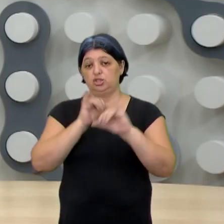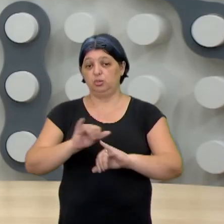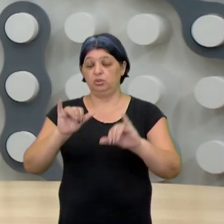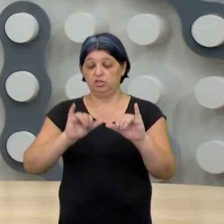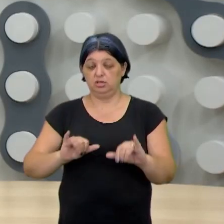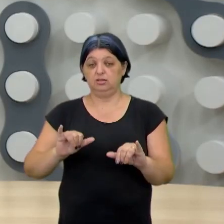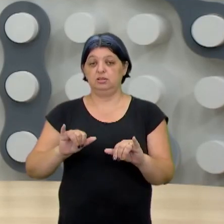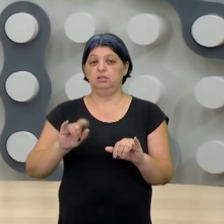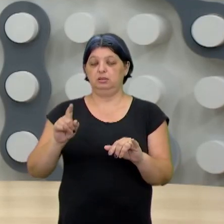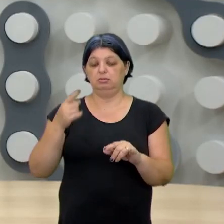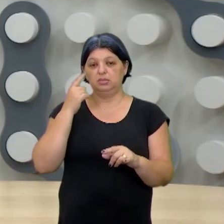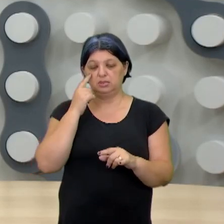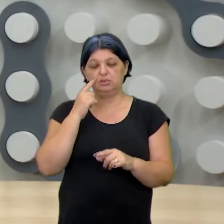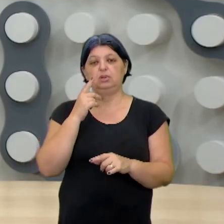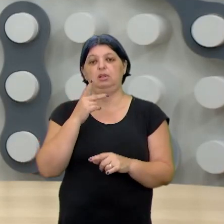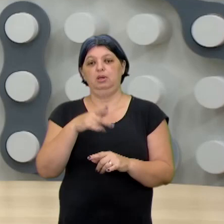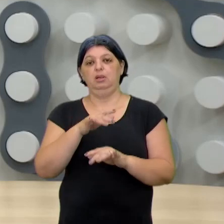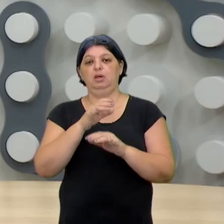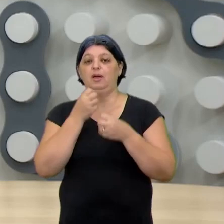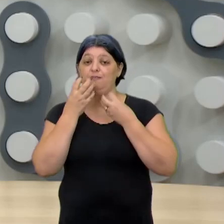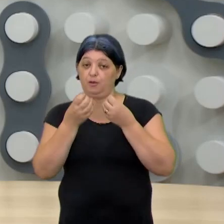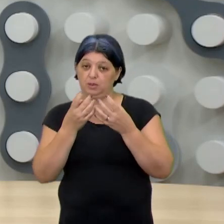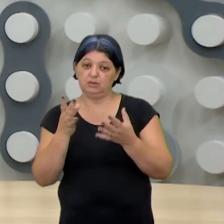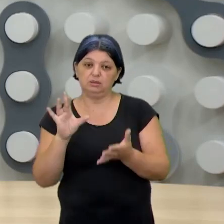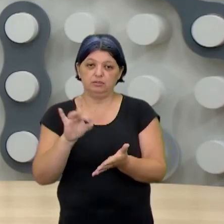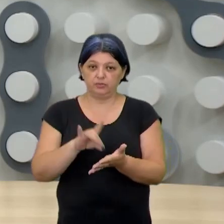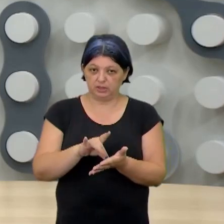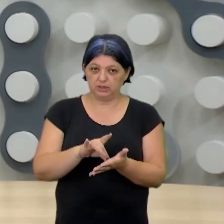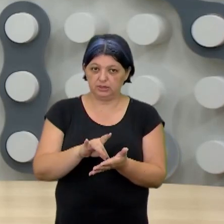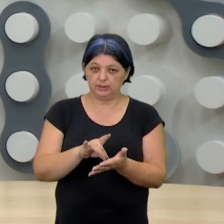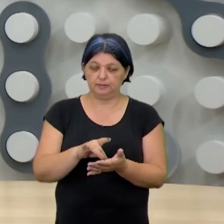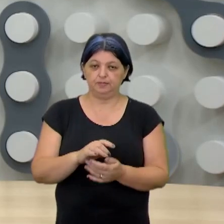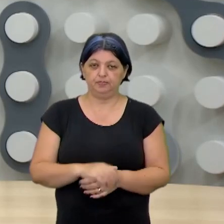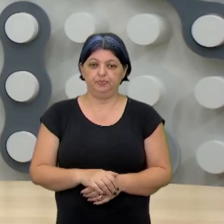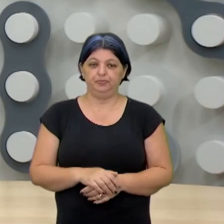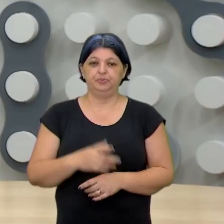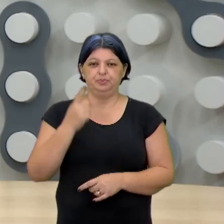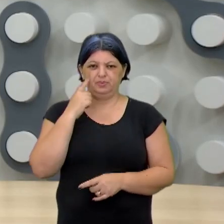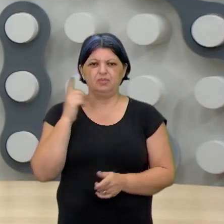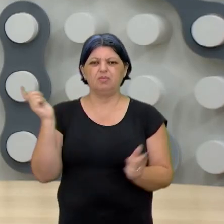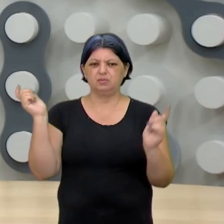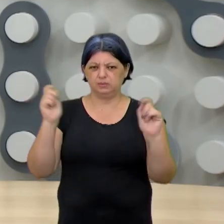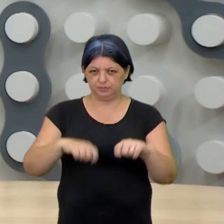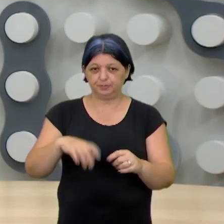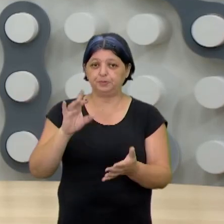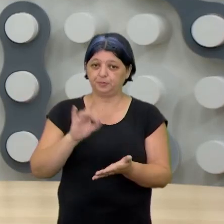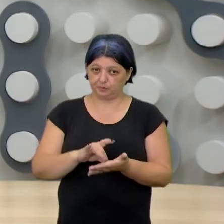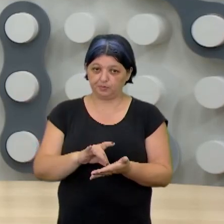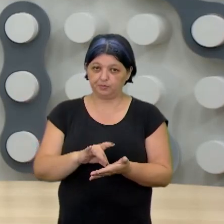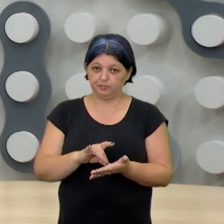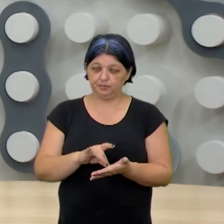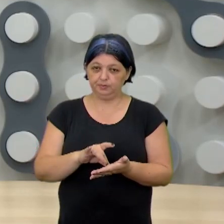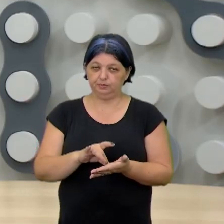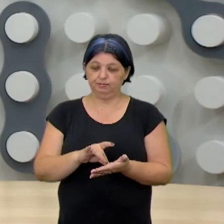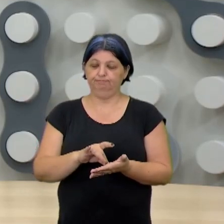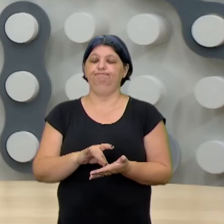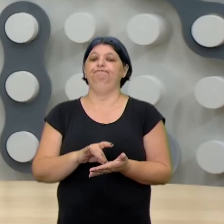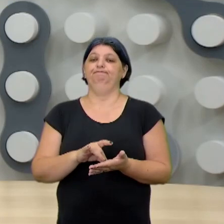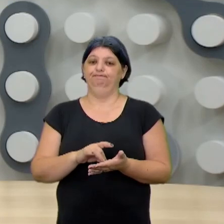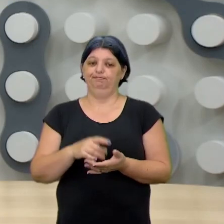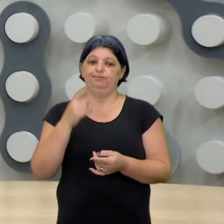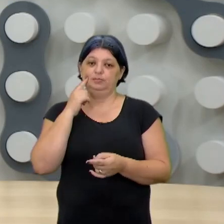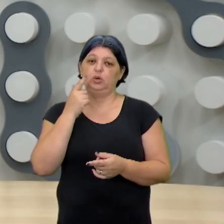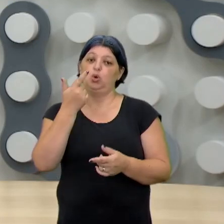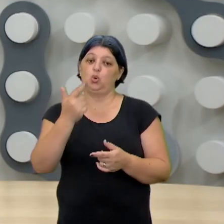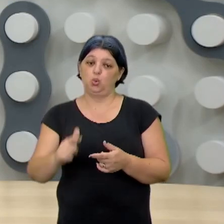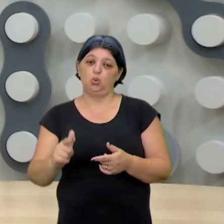informações fidedignas, né? Embora tivemos um debate recentemente falar assim, é possível haver informações fidedignas? Que é outra discussão, é outra provocação